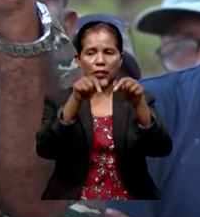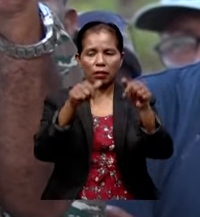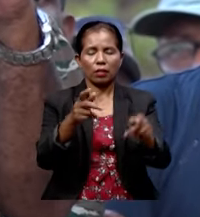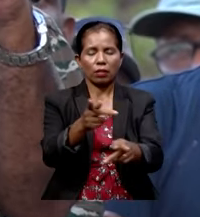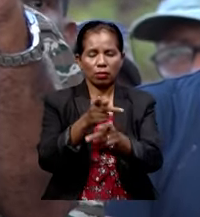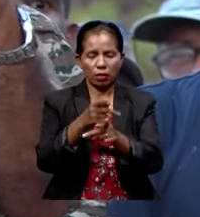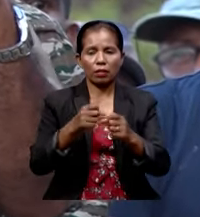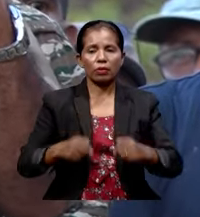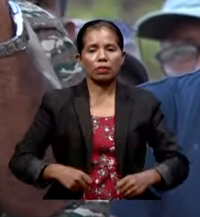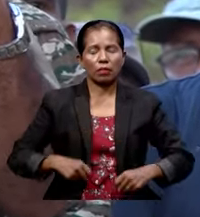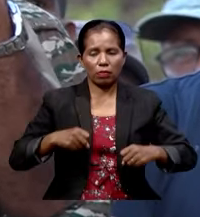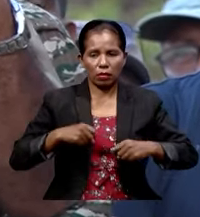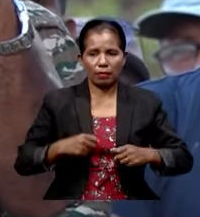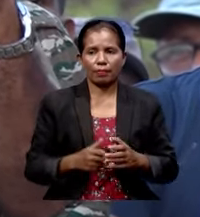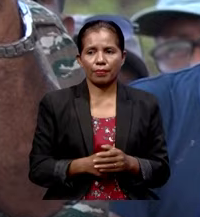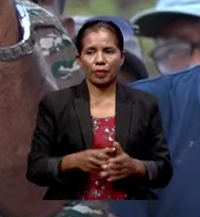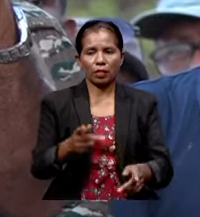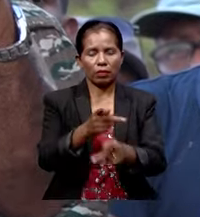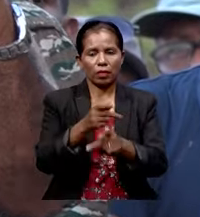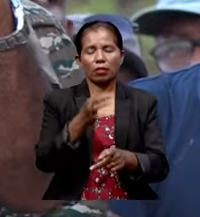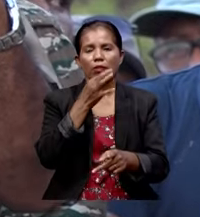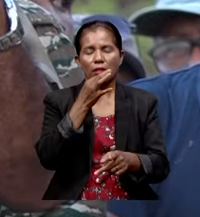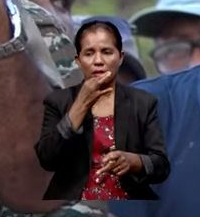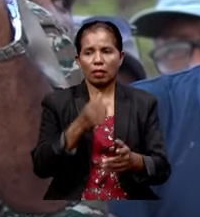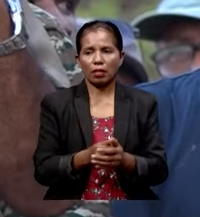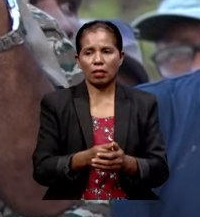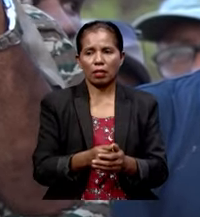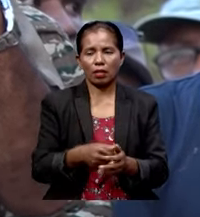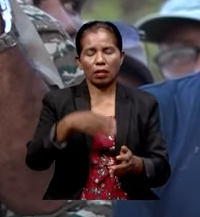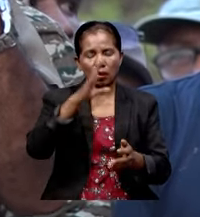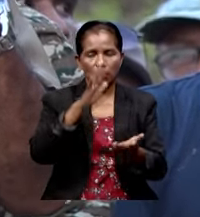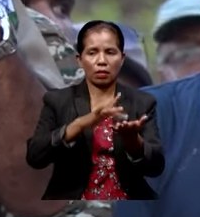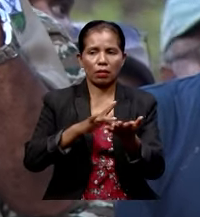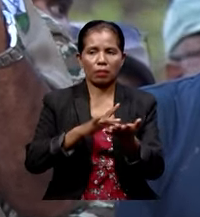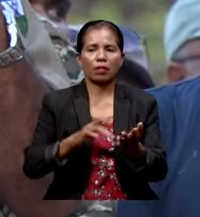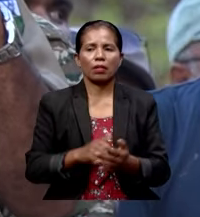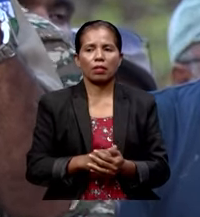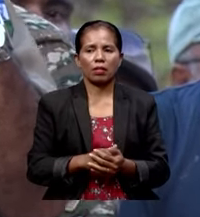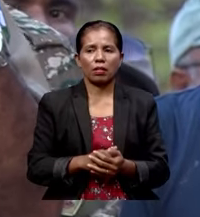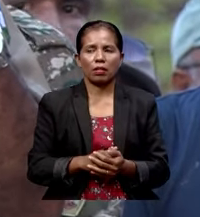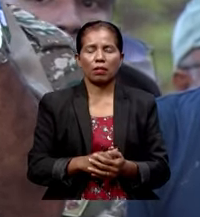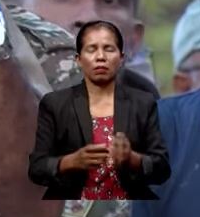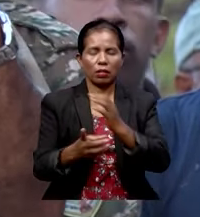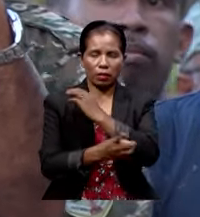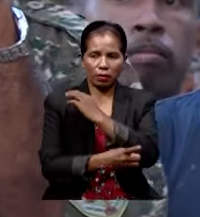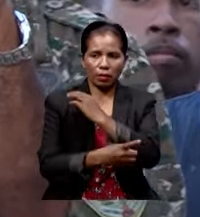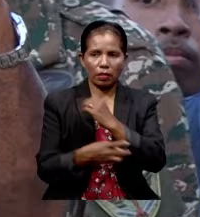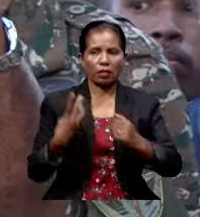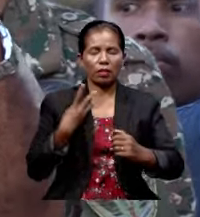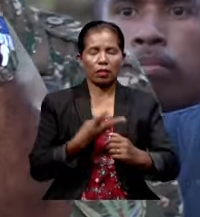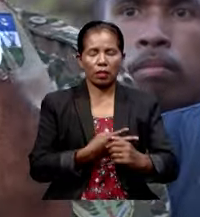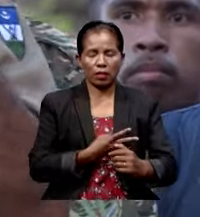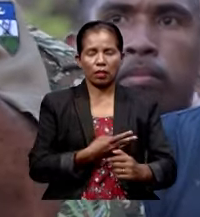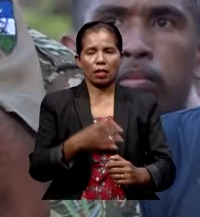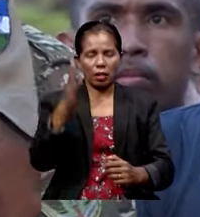de saúde, ba. Cuidar do hamba, aí moro, ou disciplina, ba. Para ita testemunha